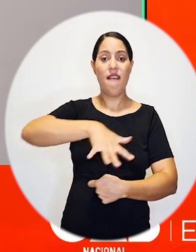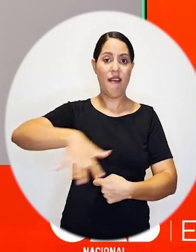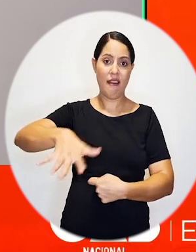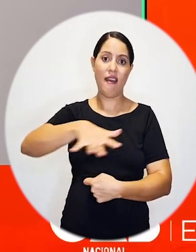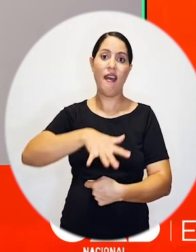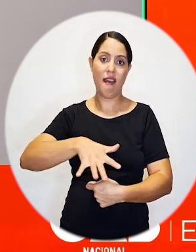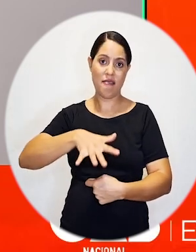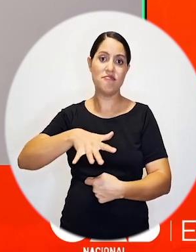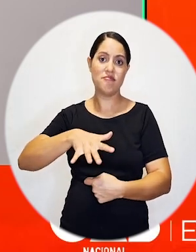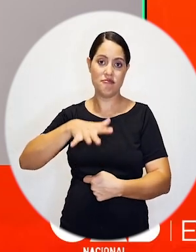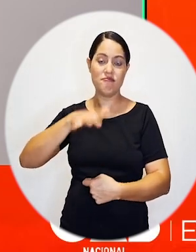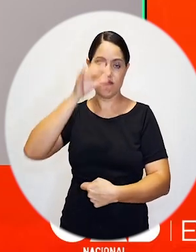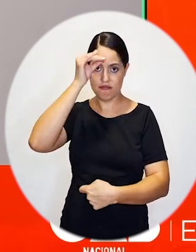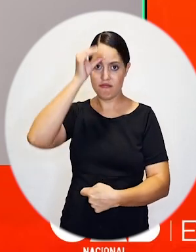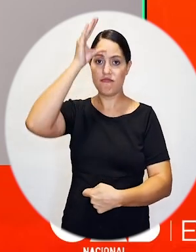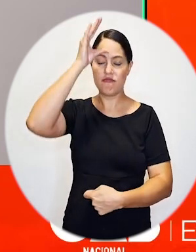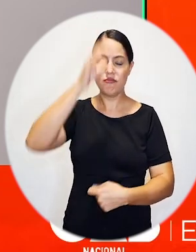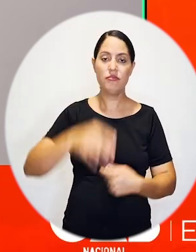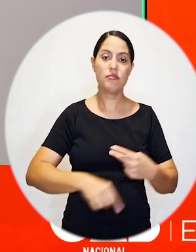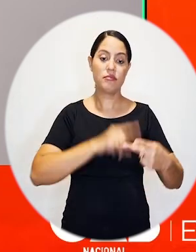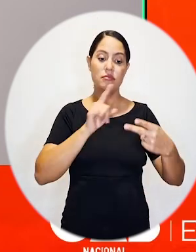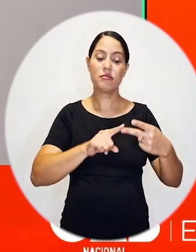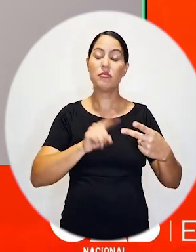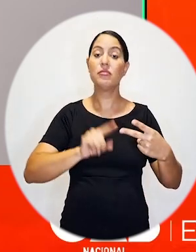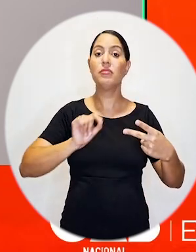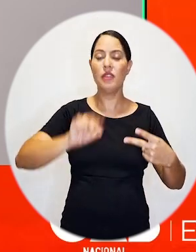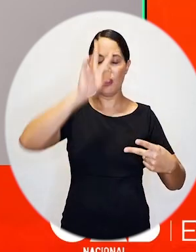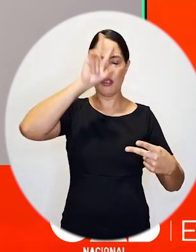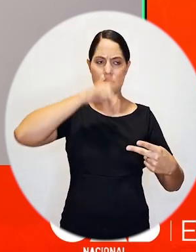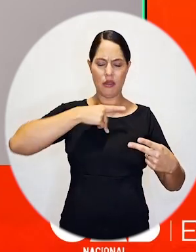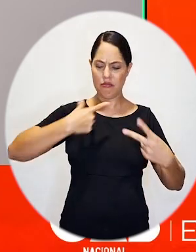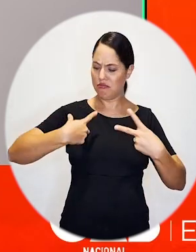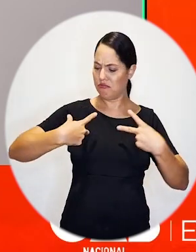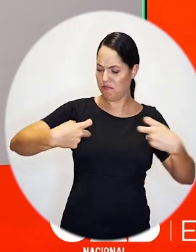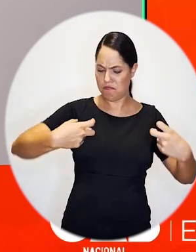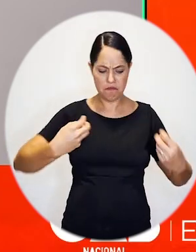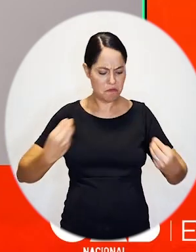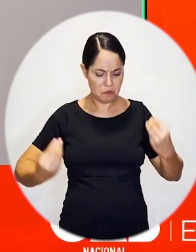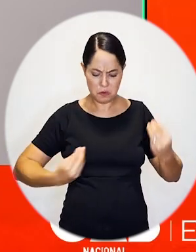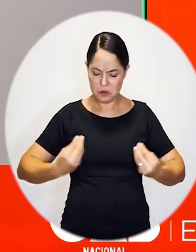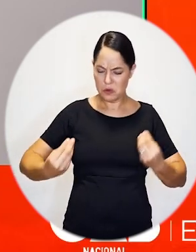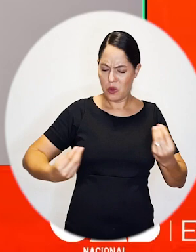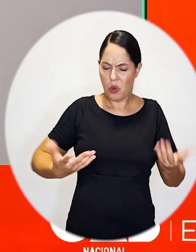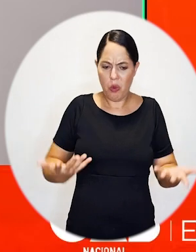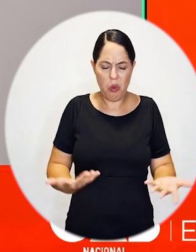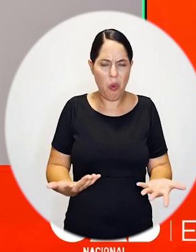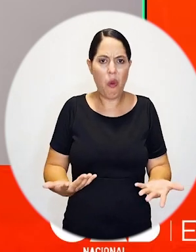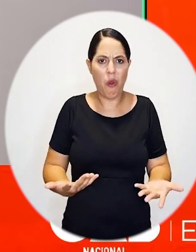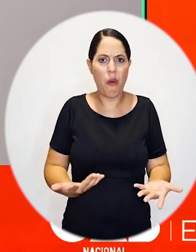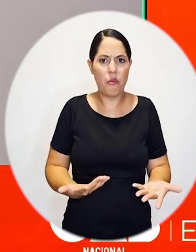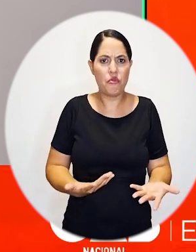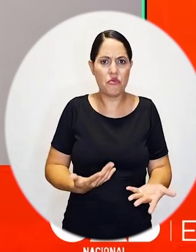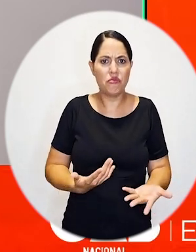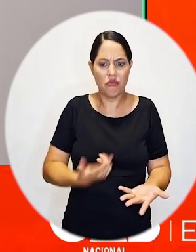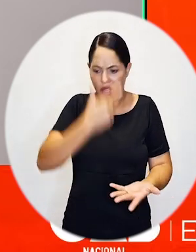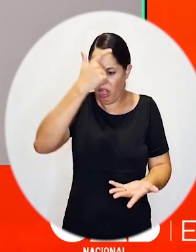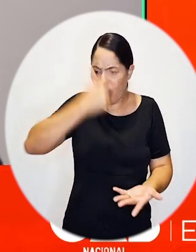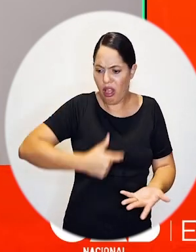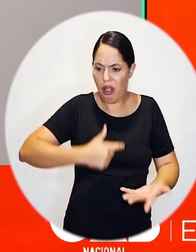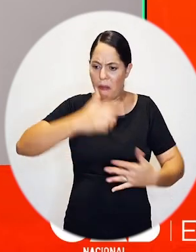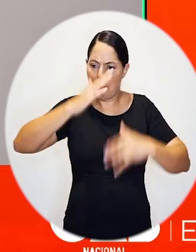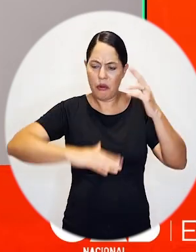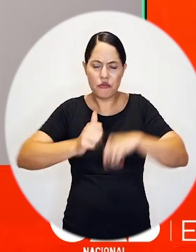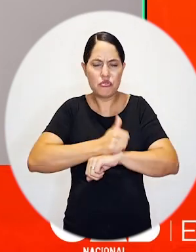conhecer o mercado. A segunda coisa é conhecer a si próprio, identificar como você efetivamente é, qual que